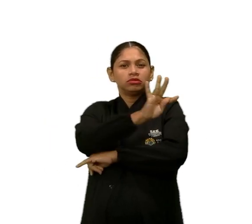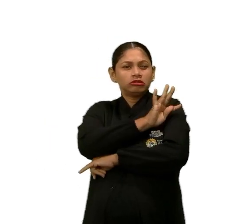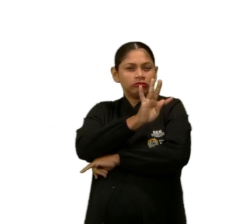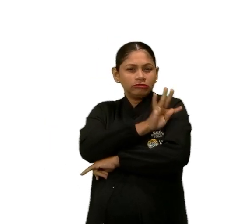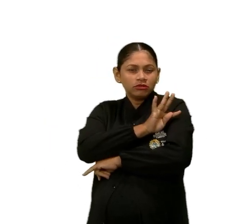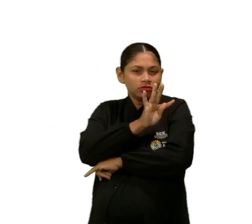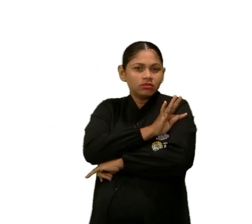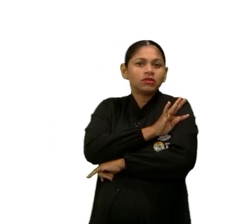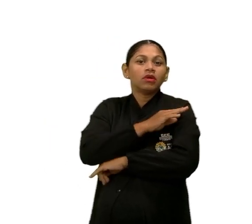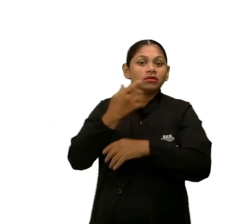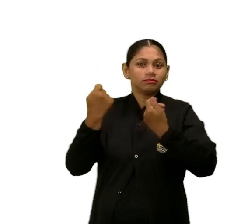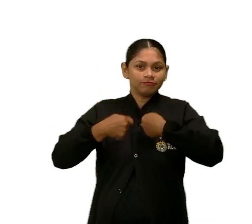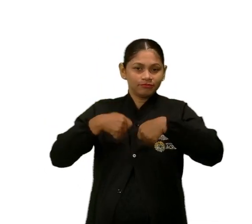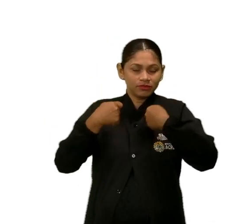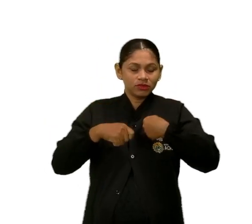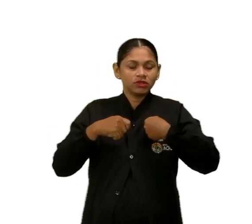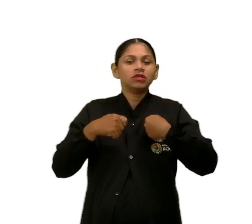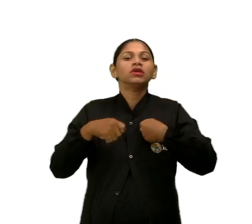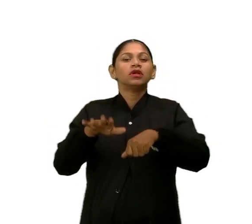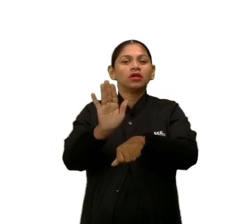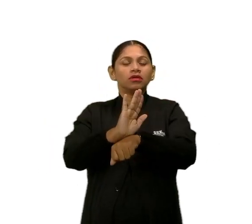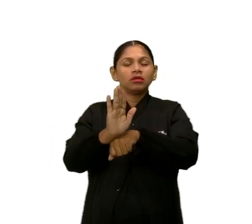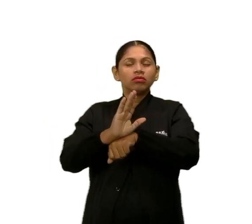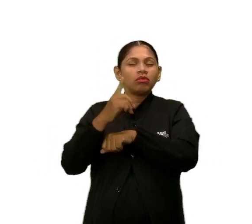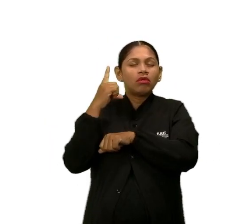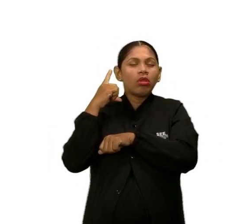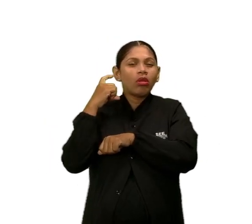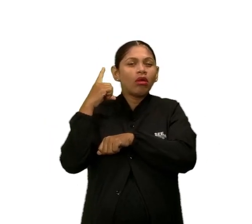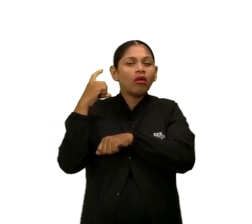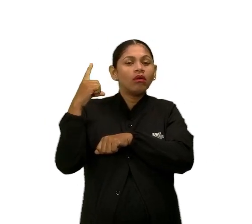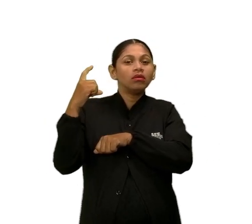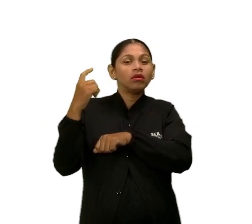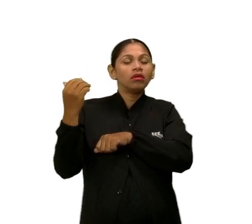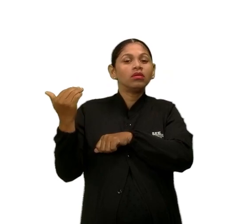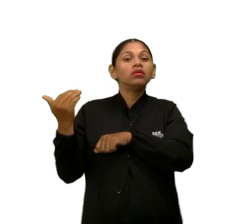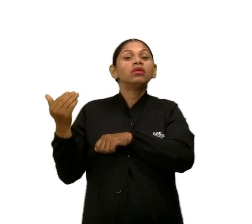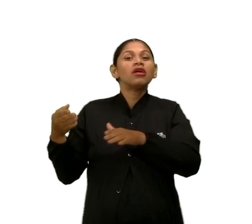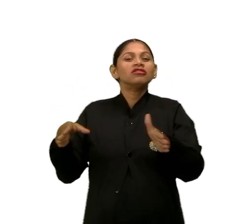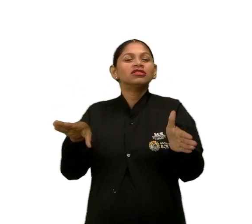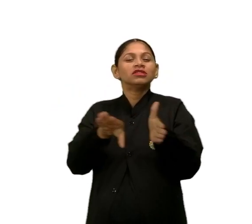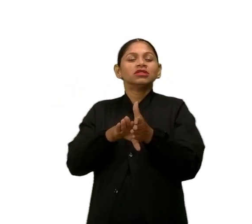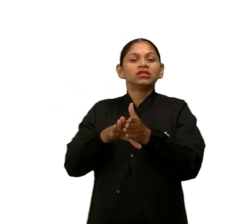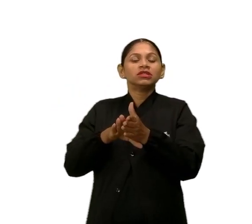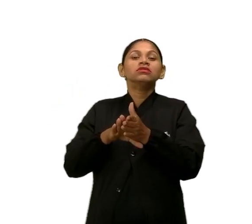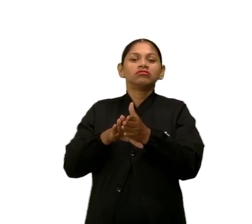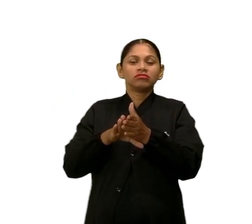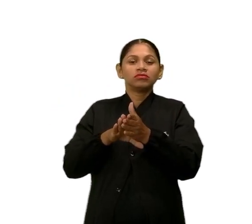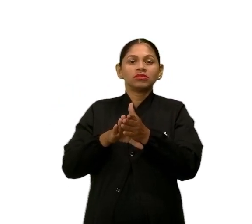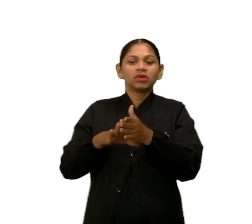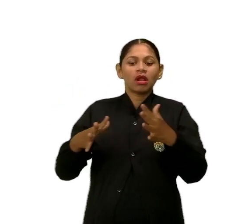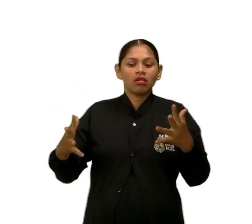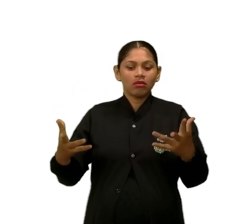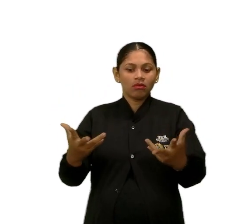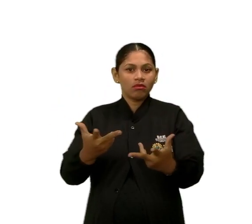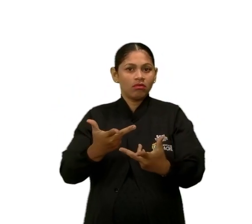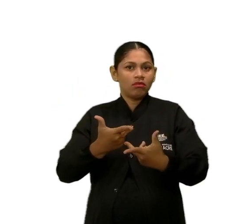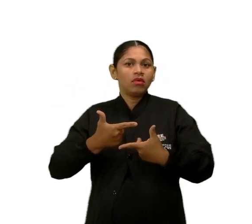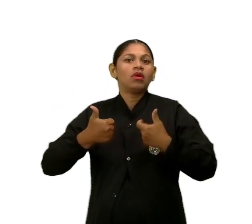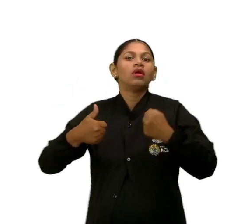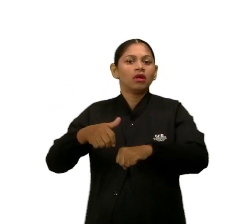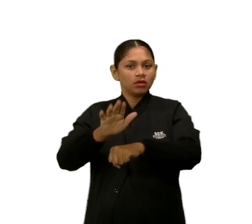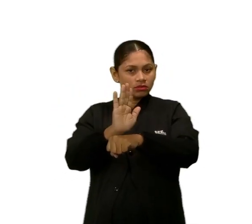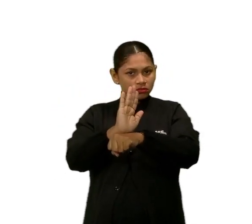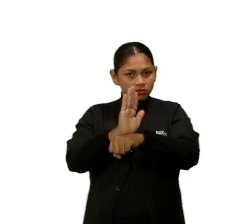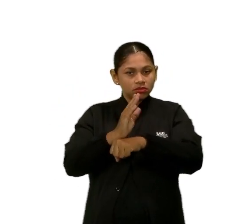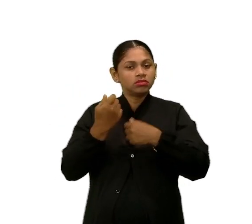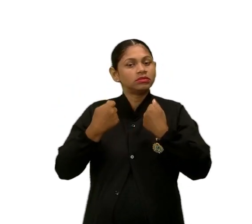para que esses filmes com sons pudessem chegar com qualidade no cinema. Então, os estúdios, eles precisaram se